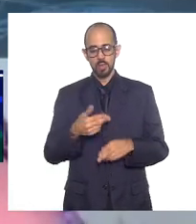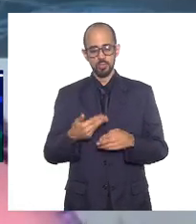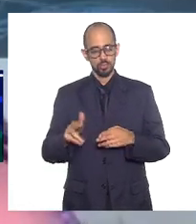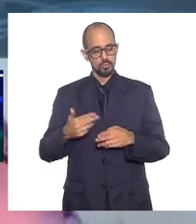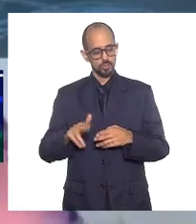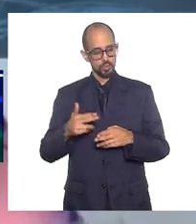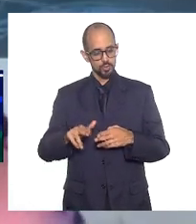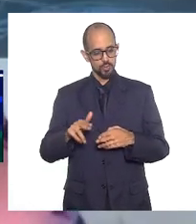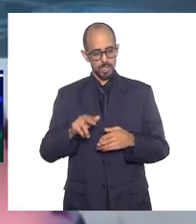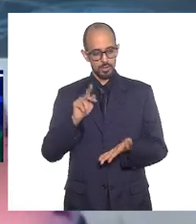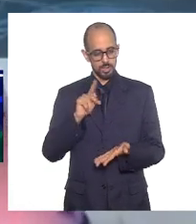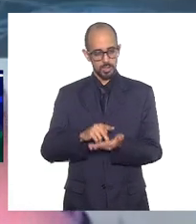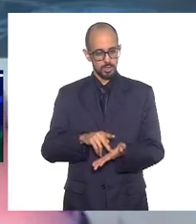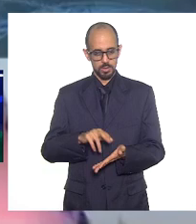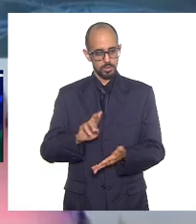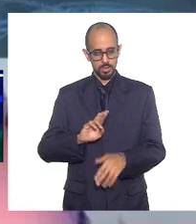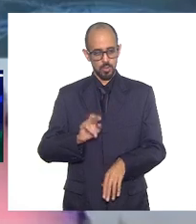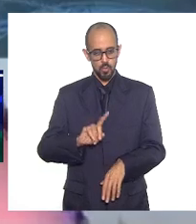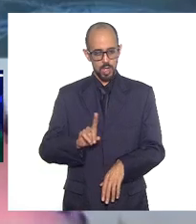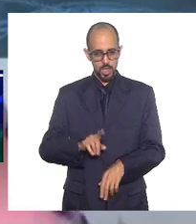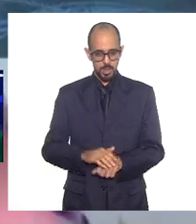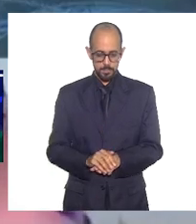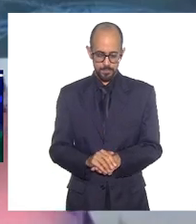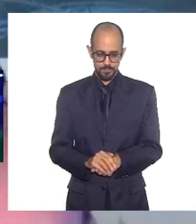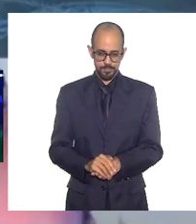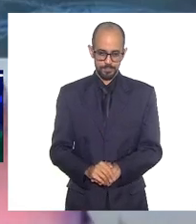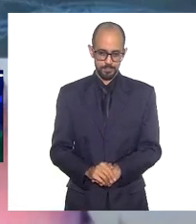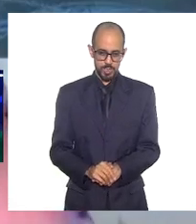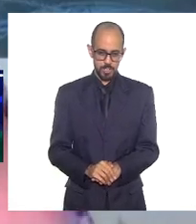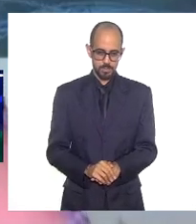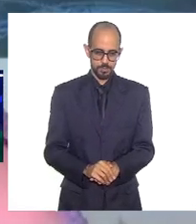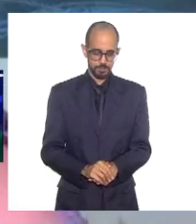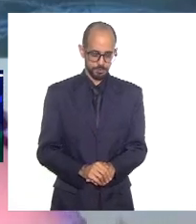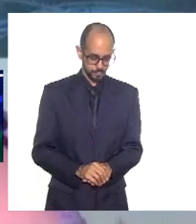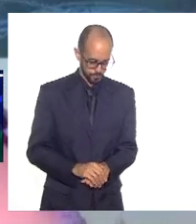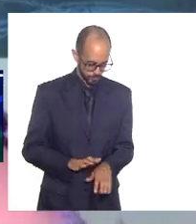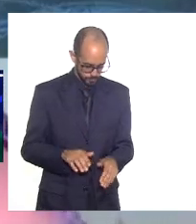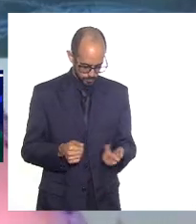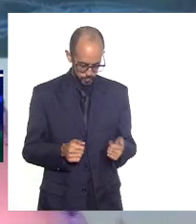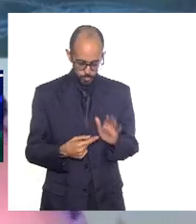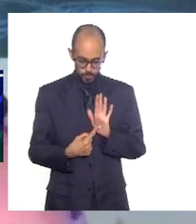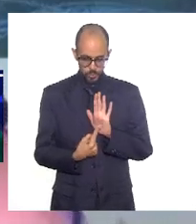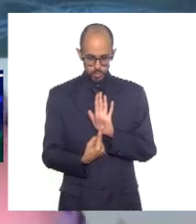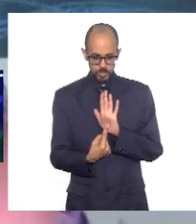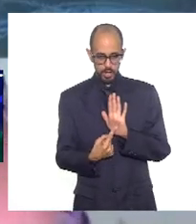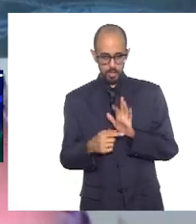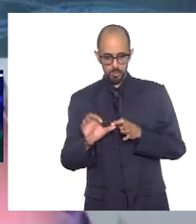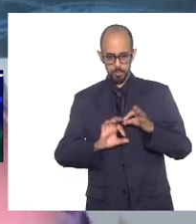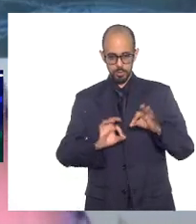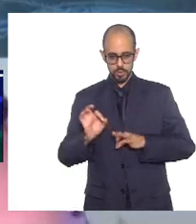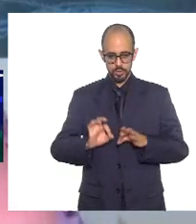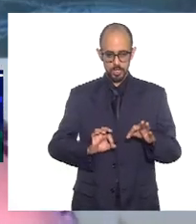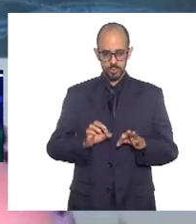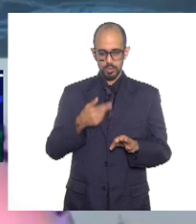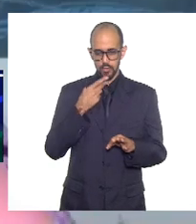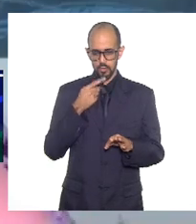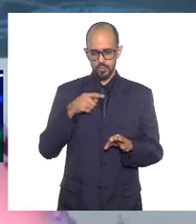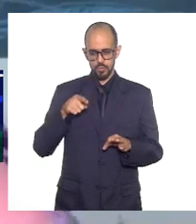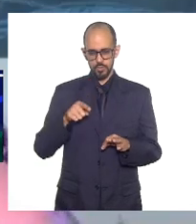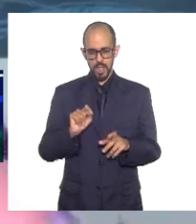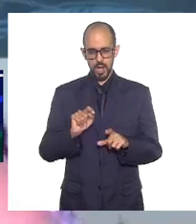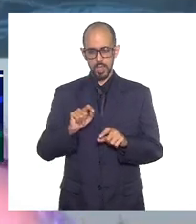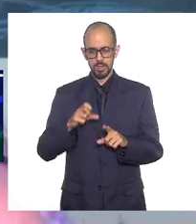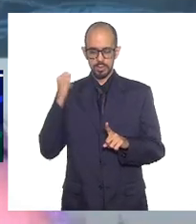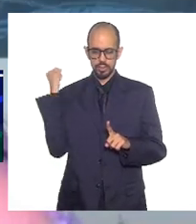é nada diferente da realidade trazer um projeto que trata da temática do